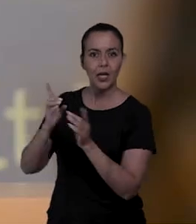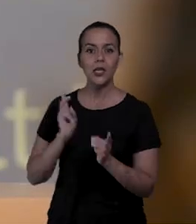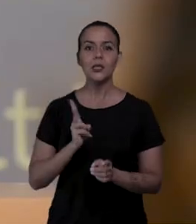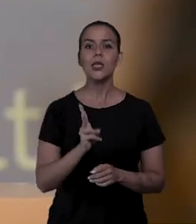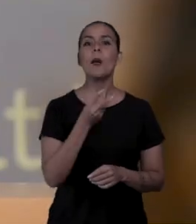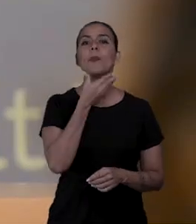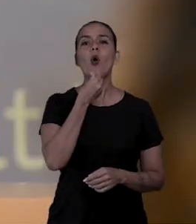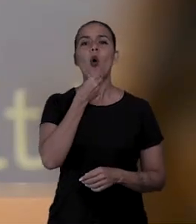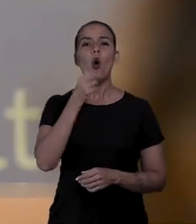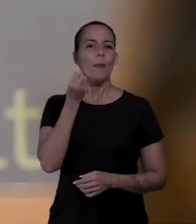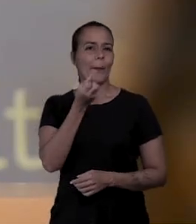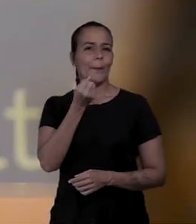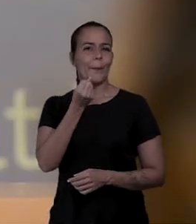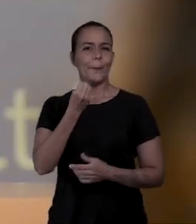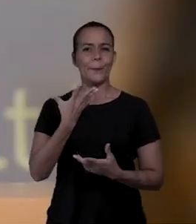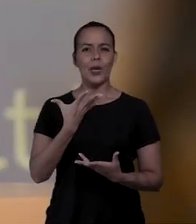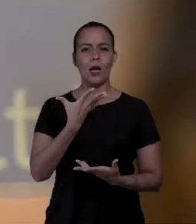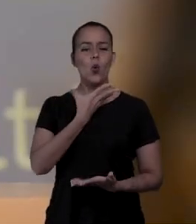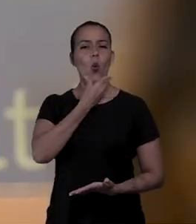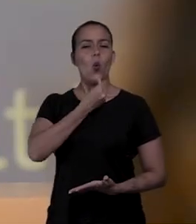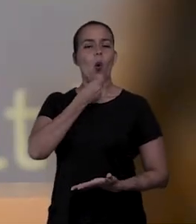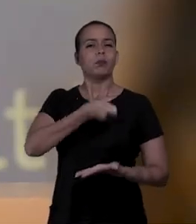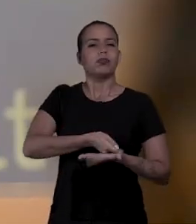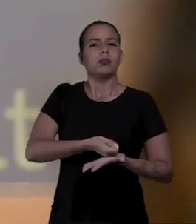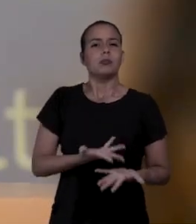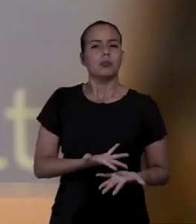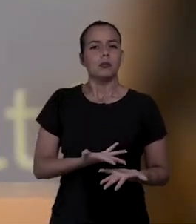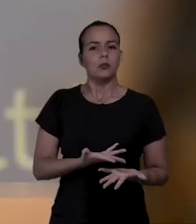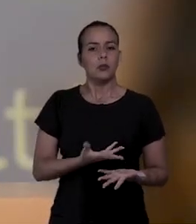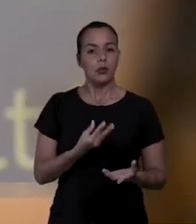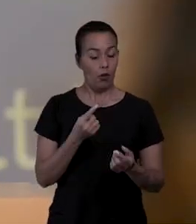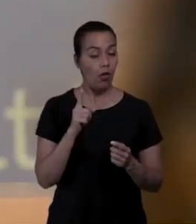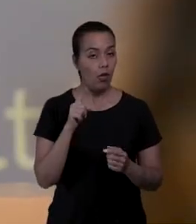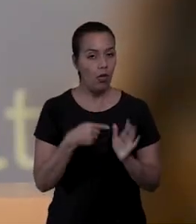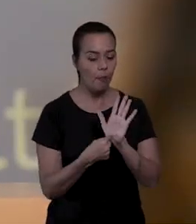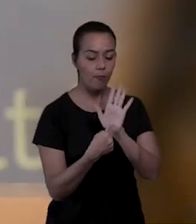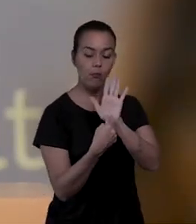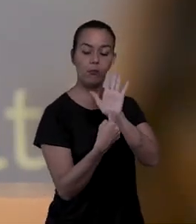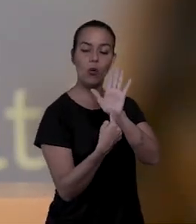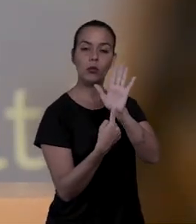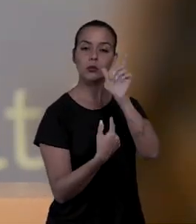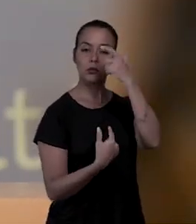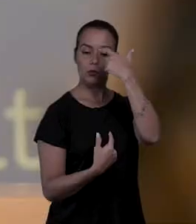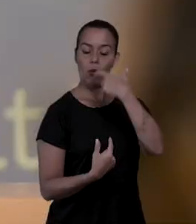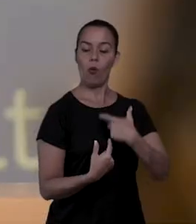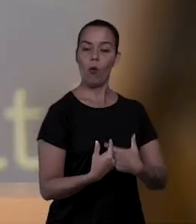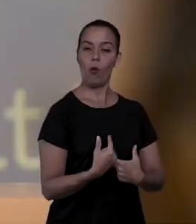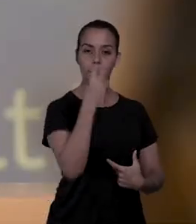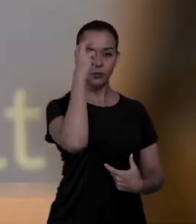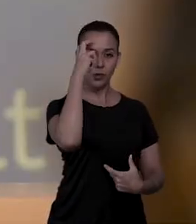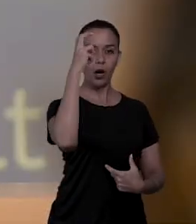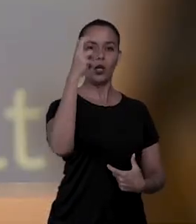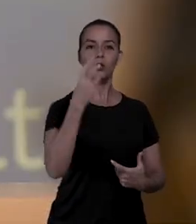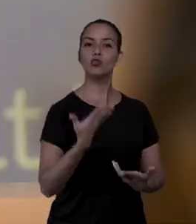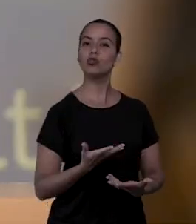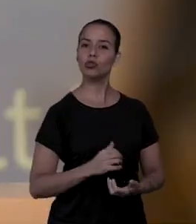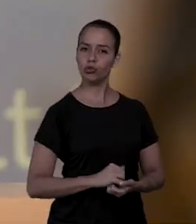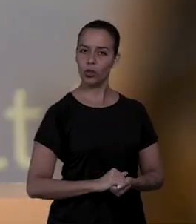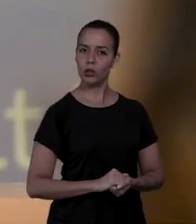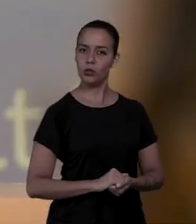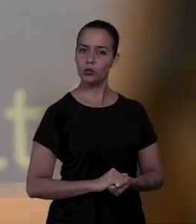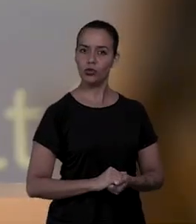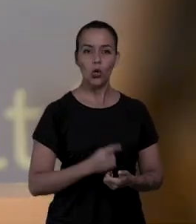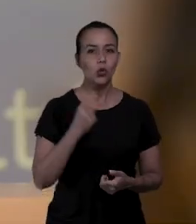branco, cis, heterossexual do norte global como o homem centrado nas inteligências, não